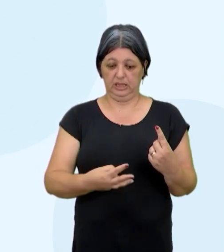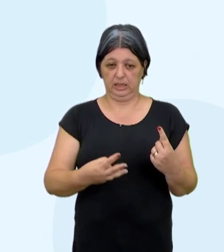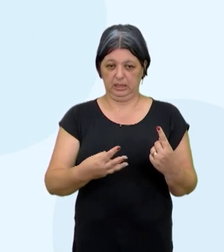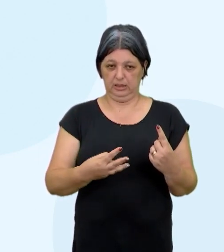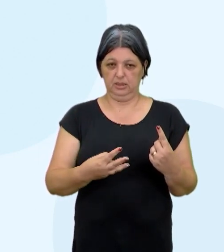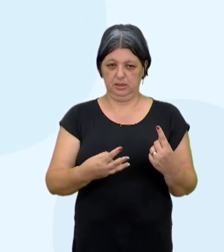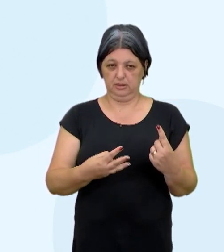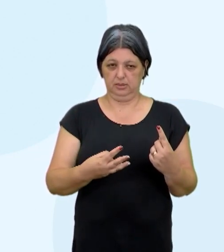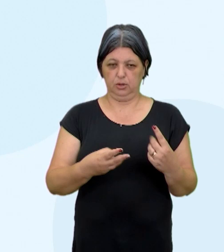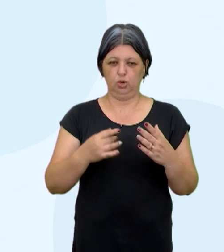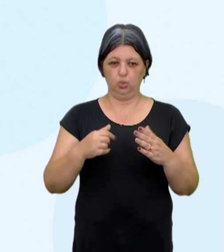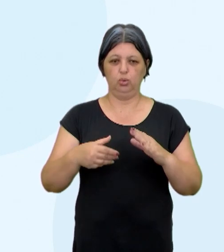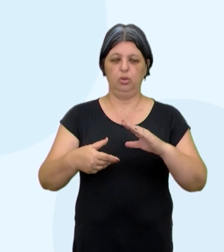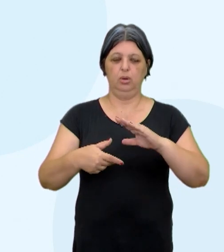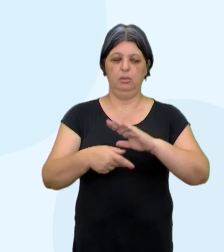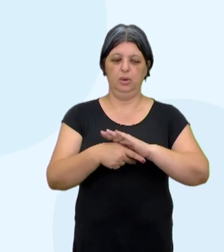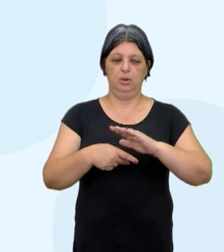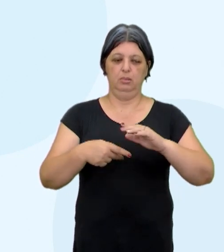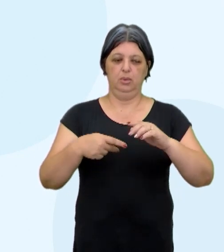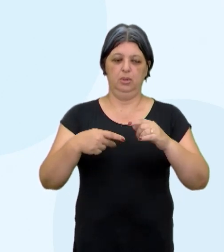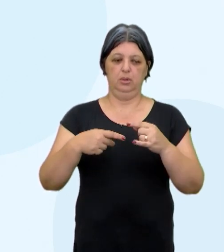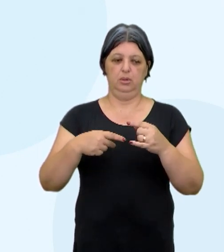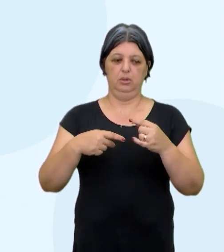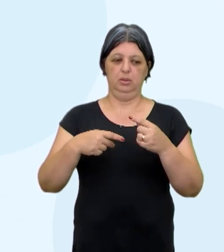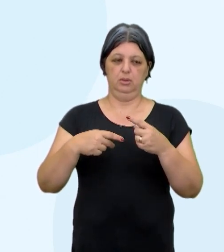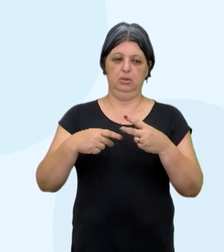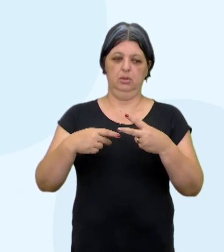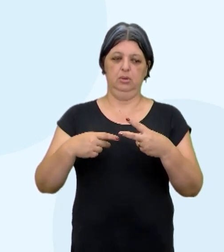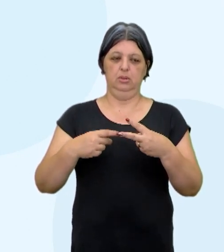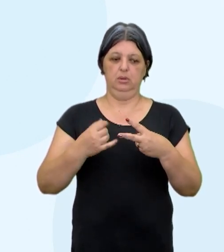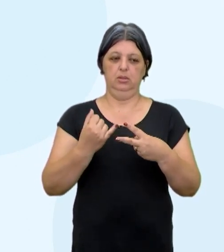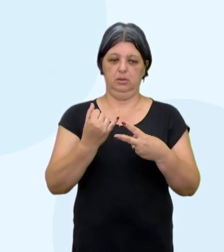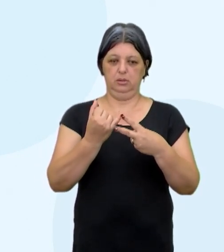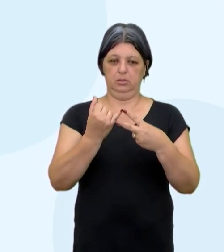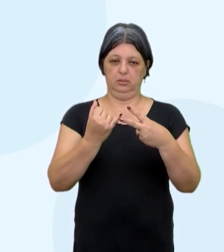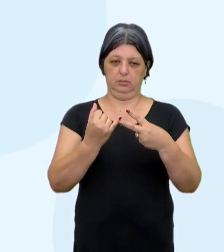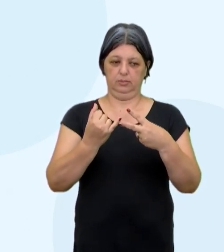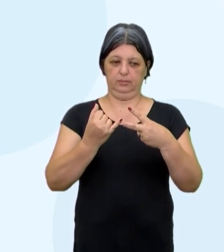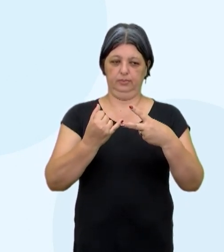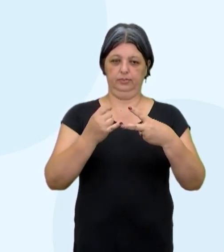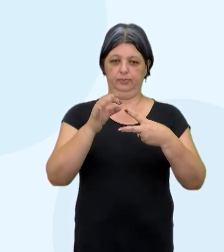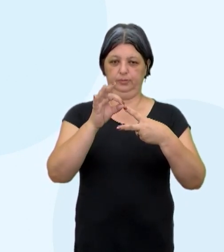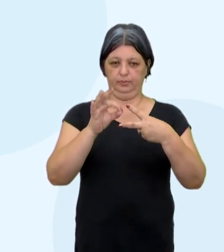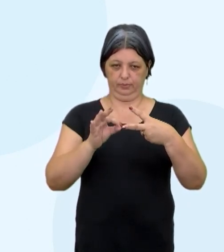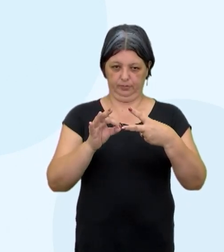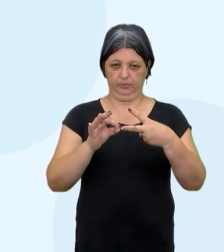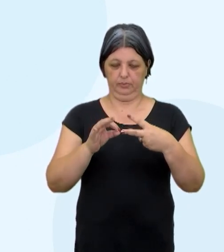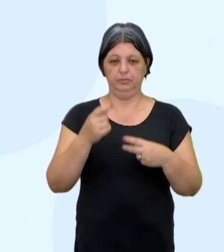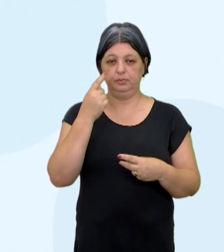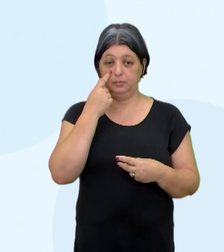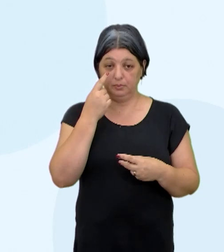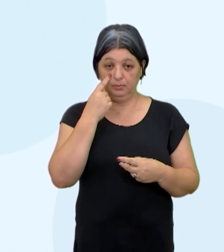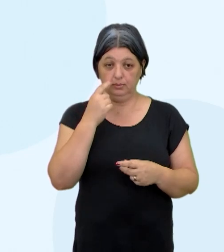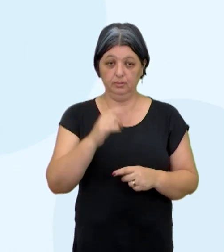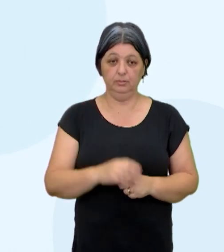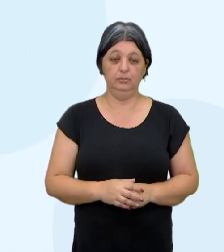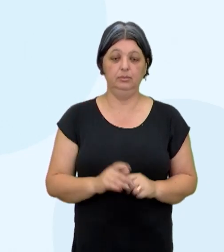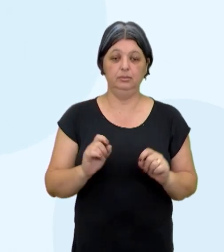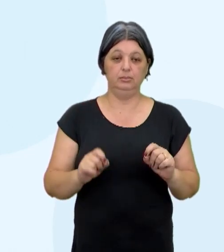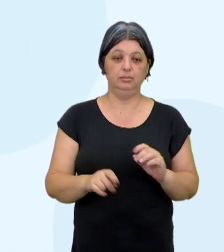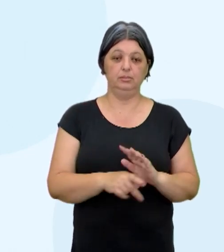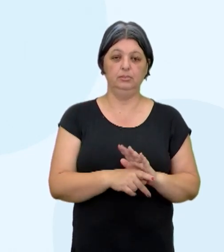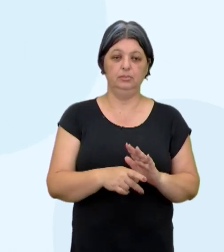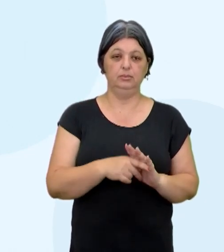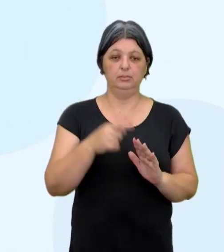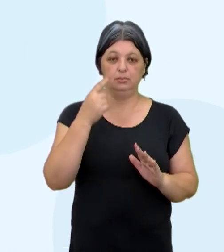quadrado encaixadinhos aqui, ó. Tá vendo os 3 encaixadinhos? Tá. Quando você encaixou esses 3, você tem que pensar nestes